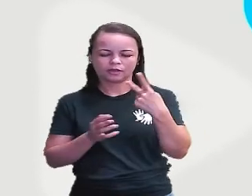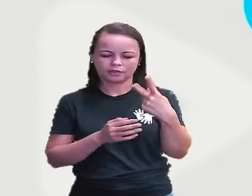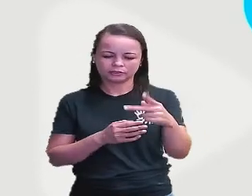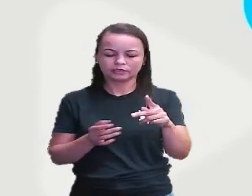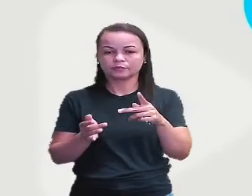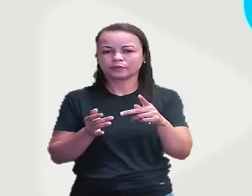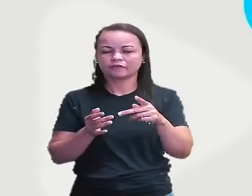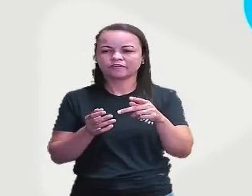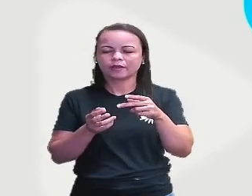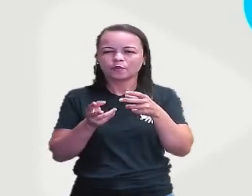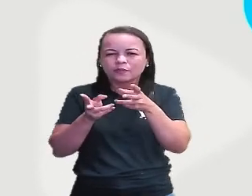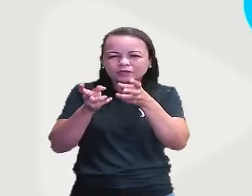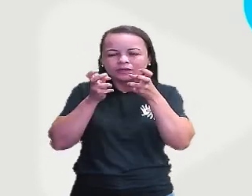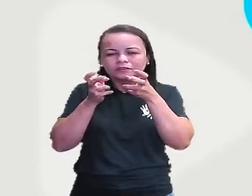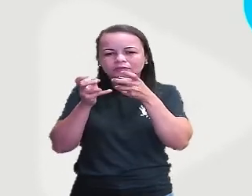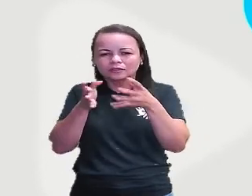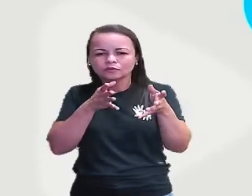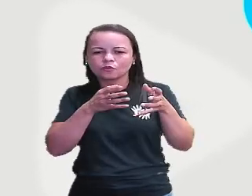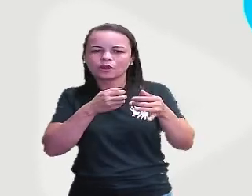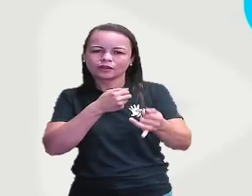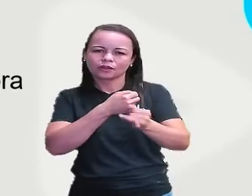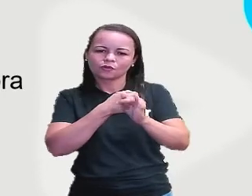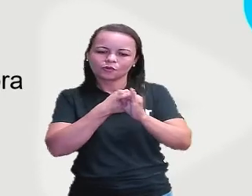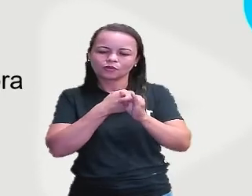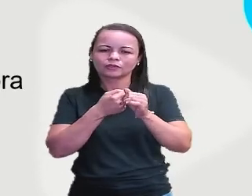para o que aconteceu.